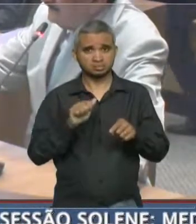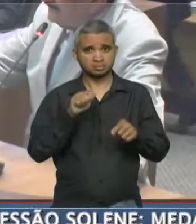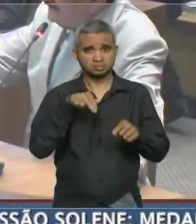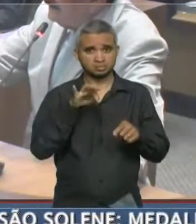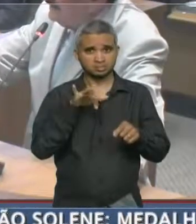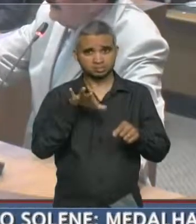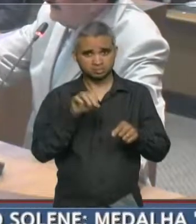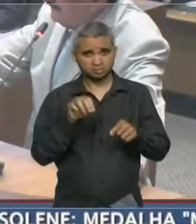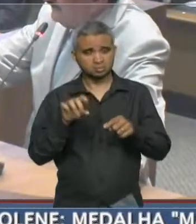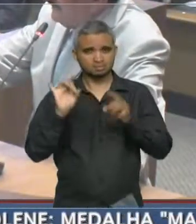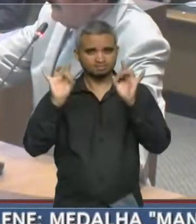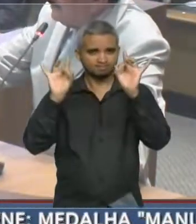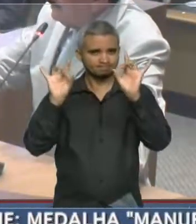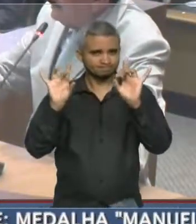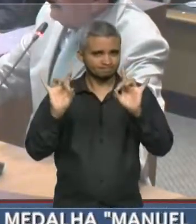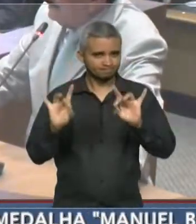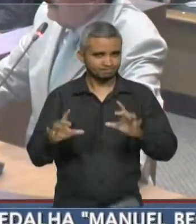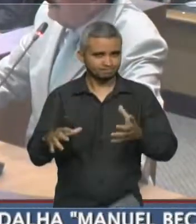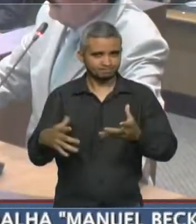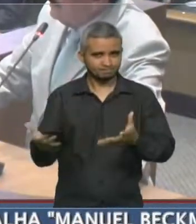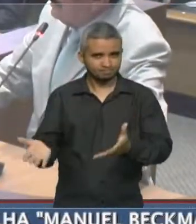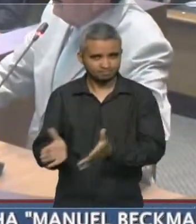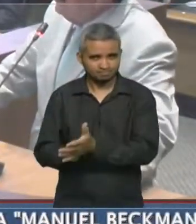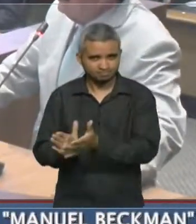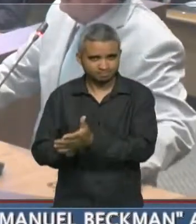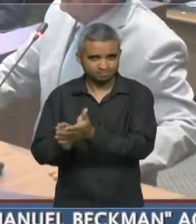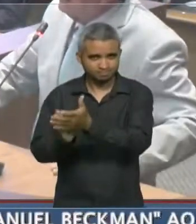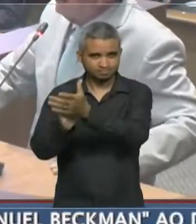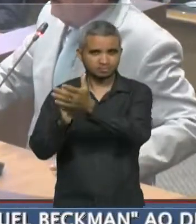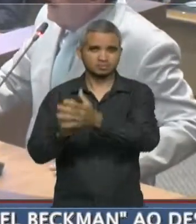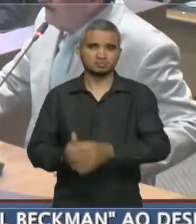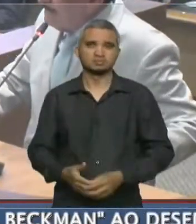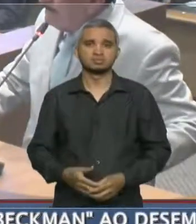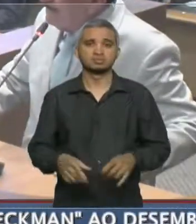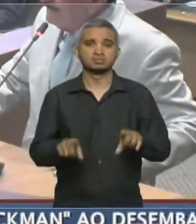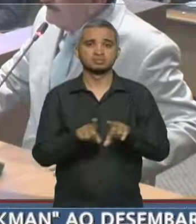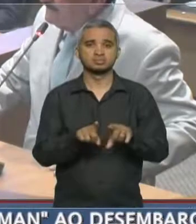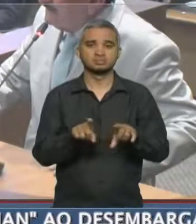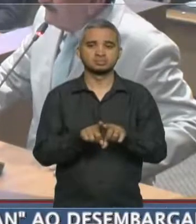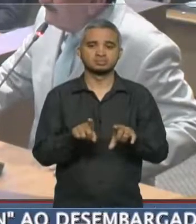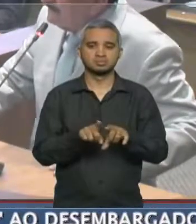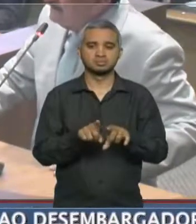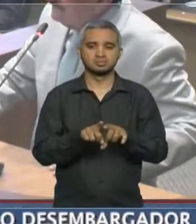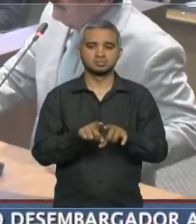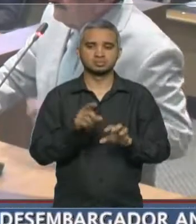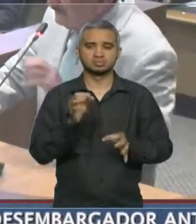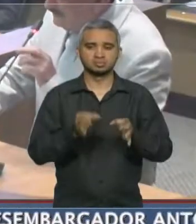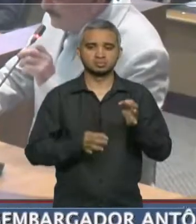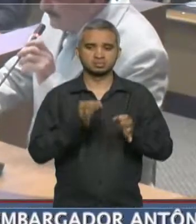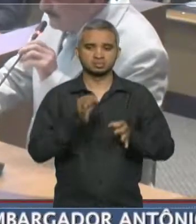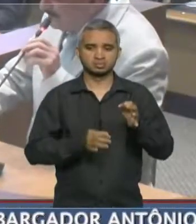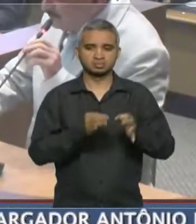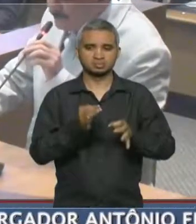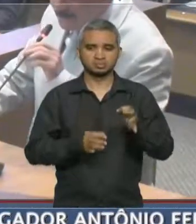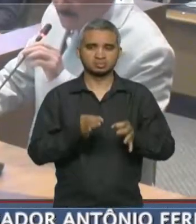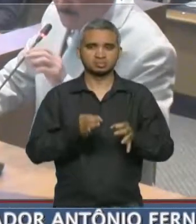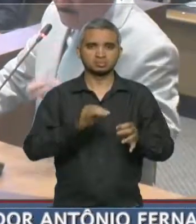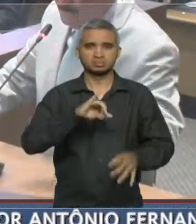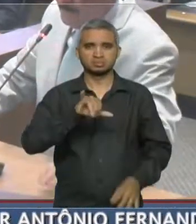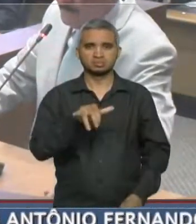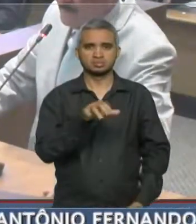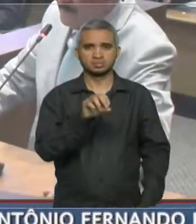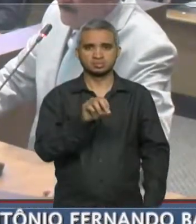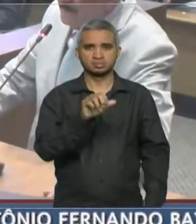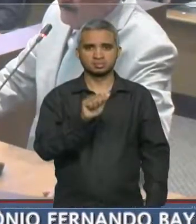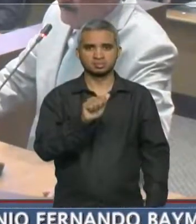solene, também como o doutor presidente Joaquim, Antônio Joaquim,